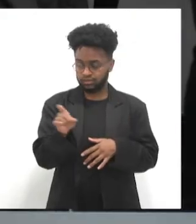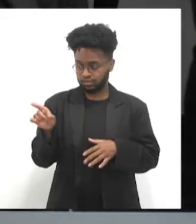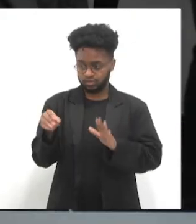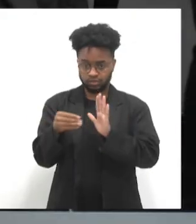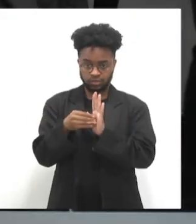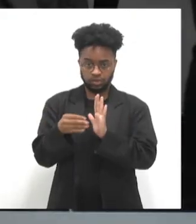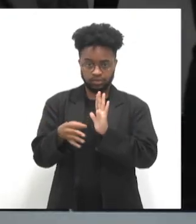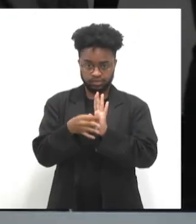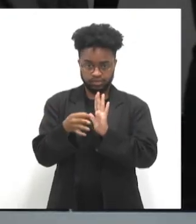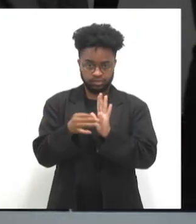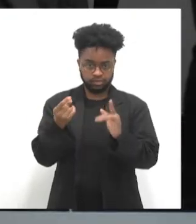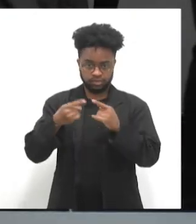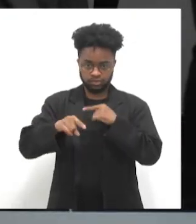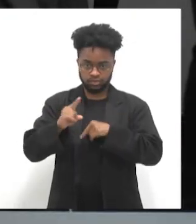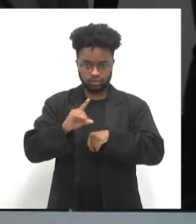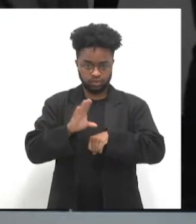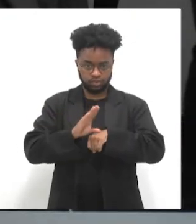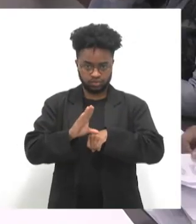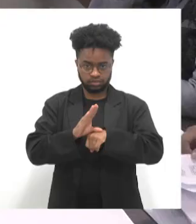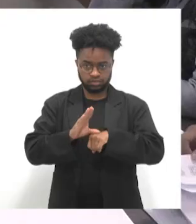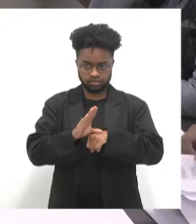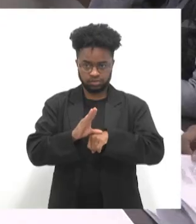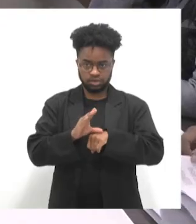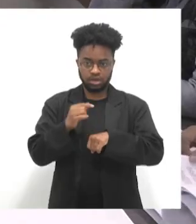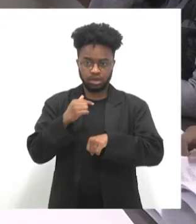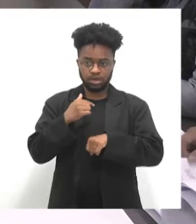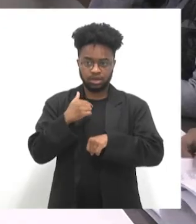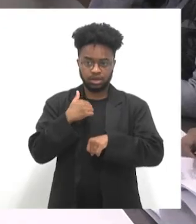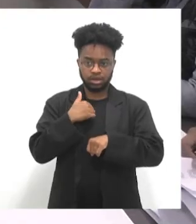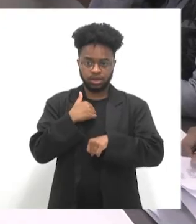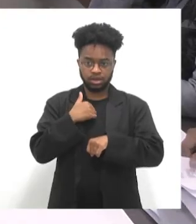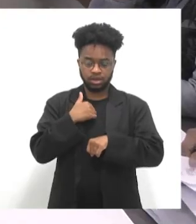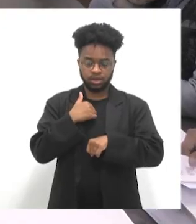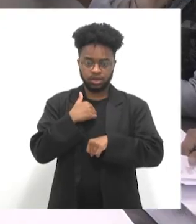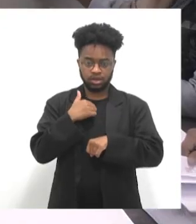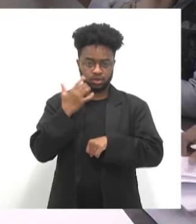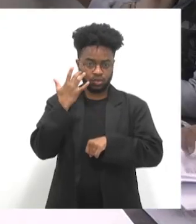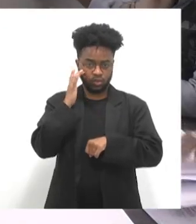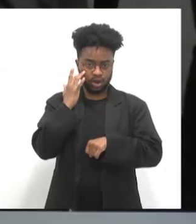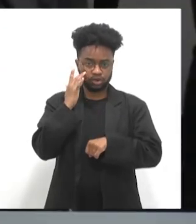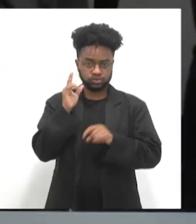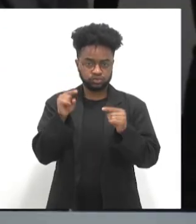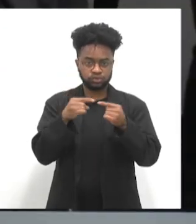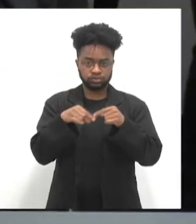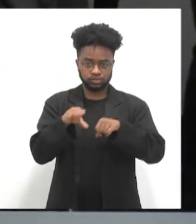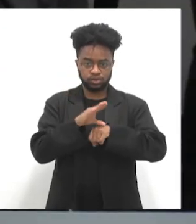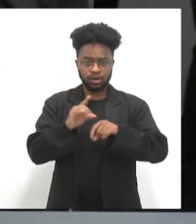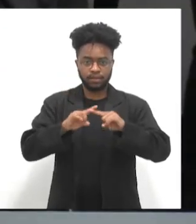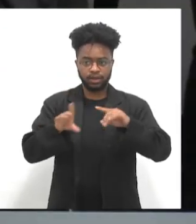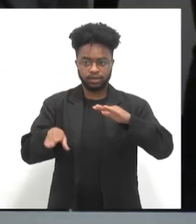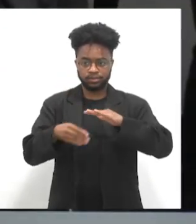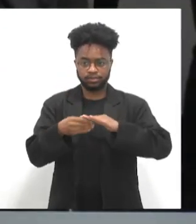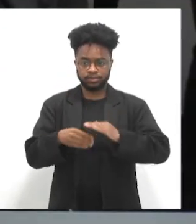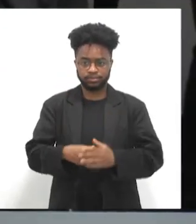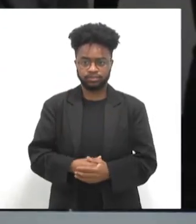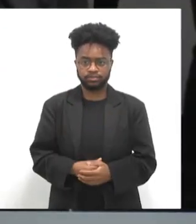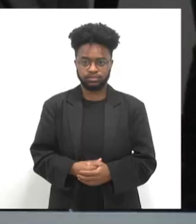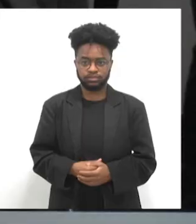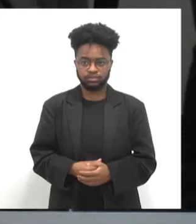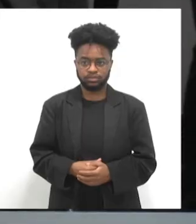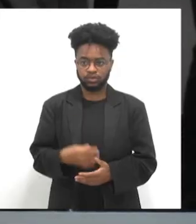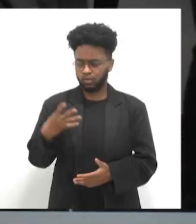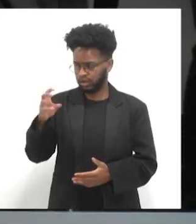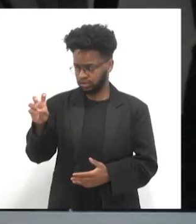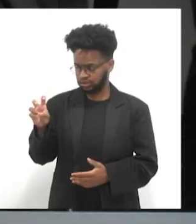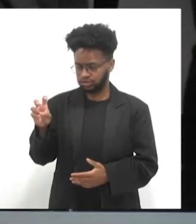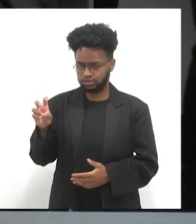parecer pela inconstitucionalidade. Vossa Excelência tem parecer pela prejudicabilidade. Não, constitucionalidade com emenda. O 45,